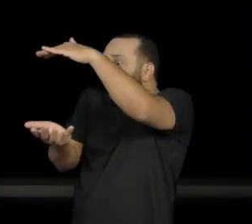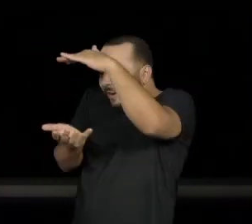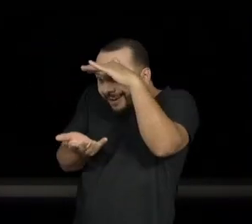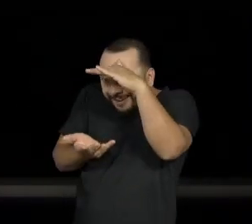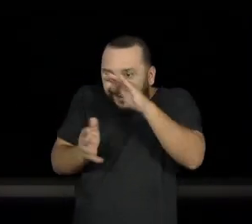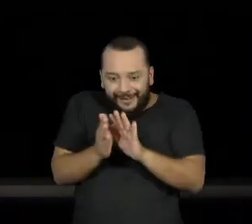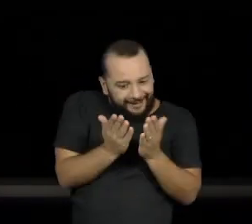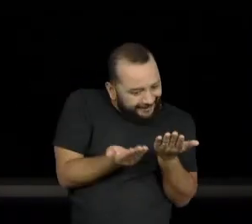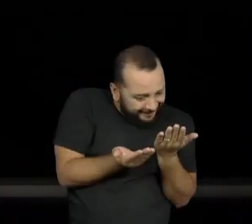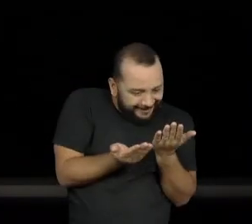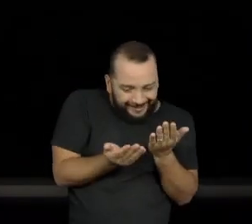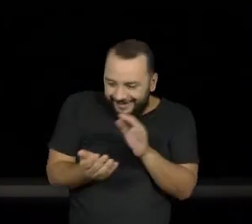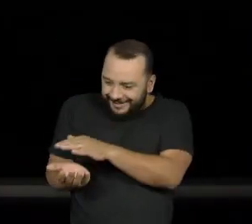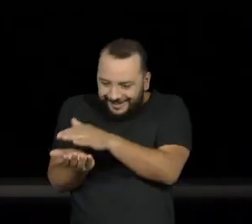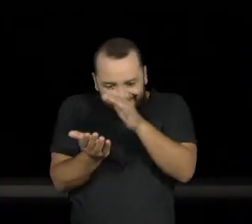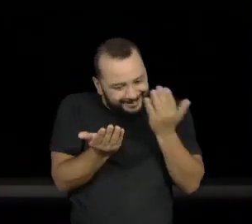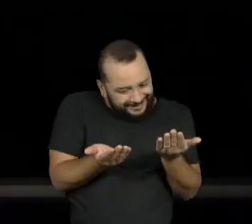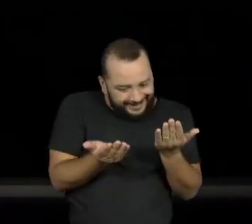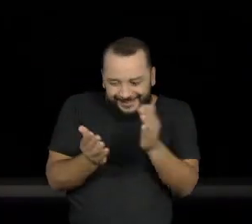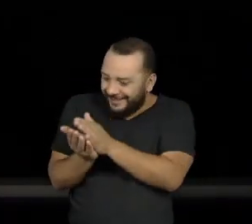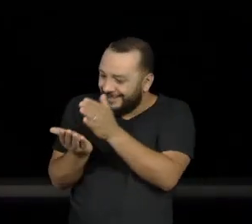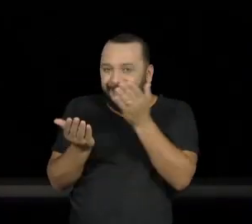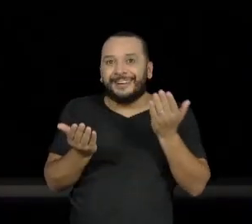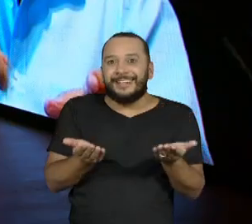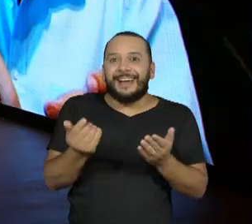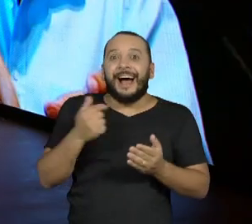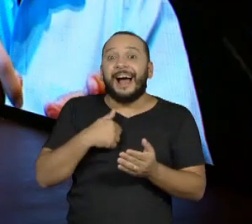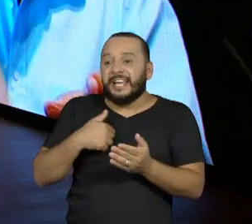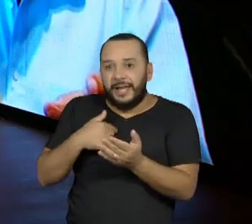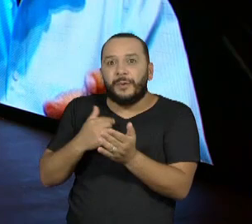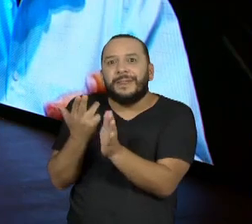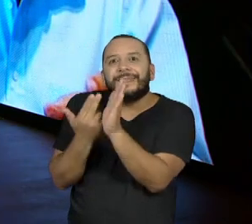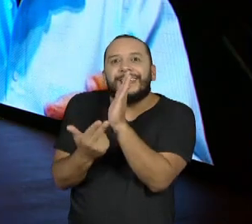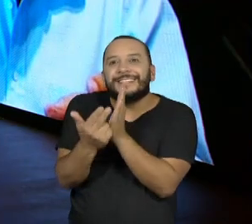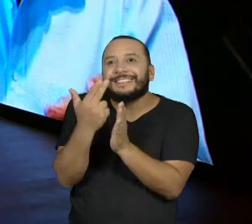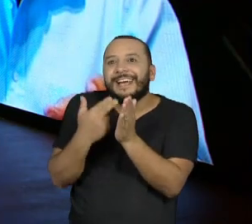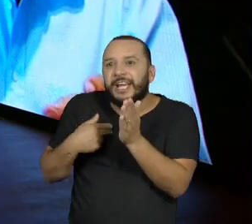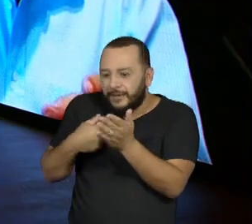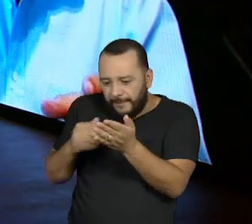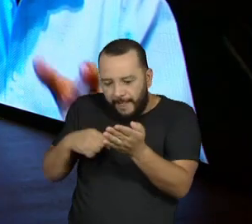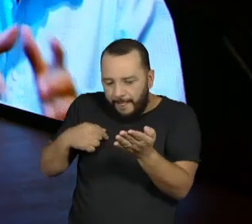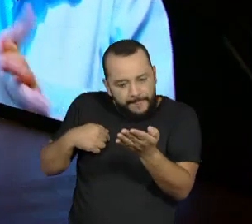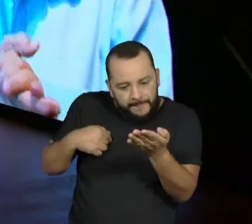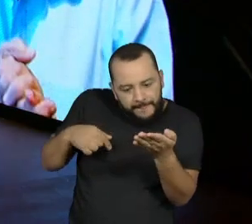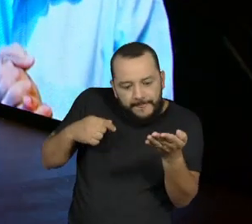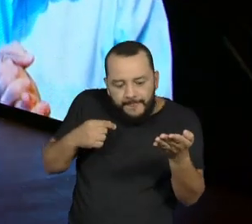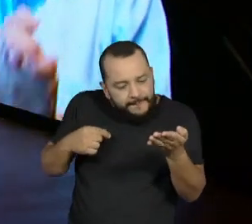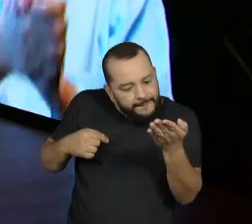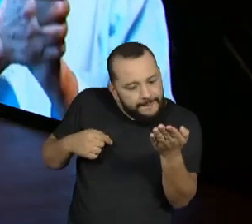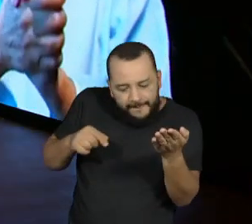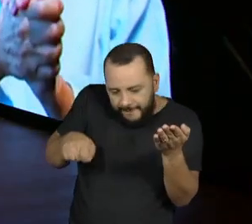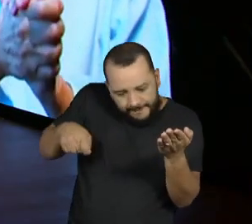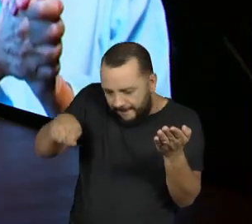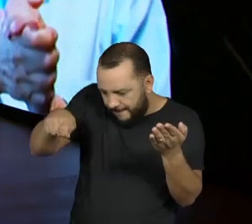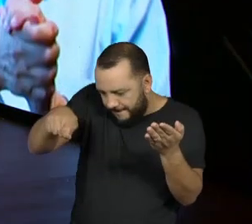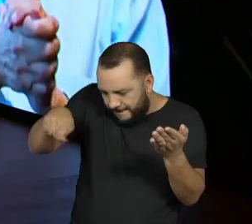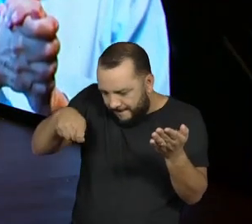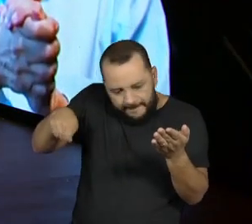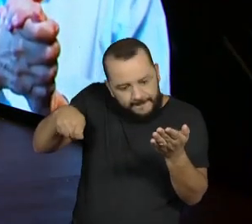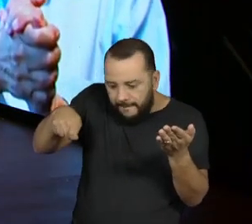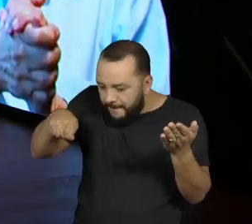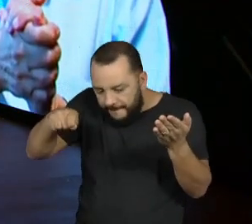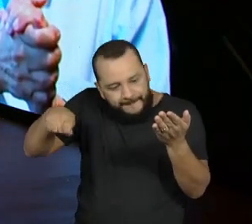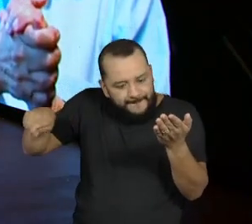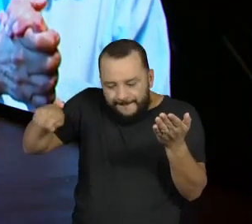de decalcar ou de copiar bonequinho, desenho, e naquele tempo eu falava,